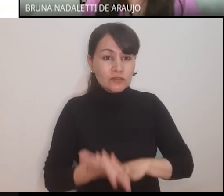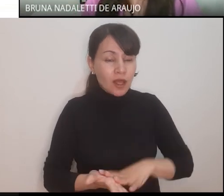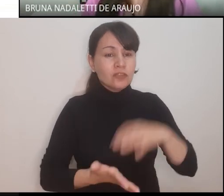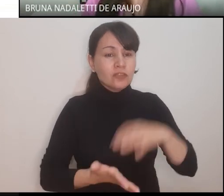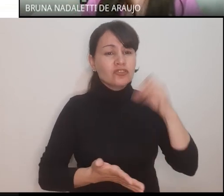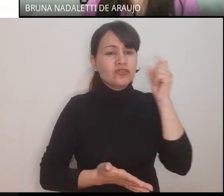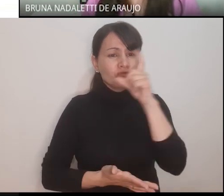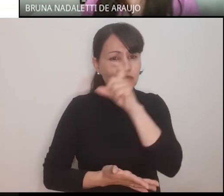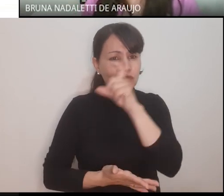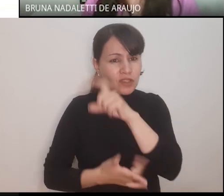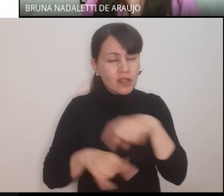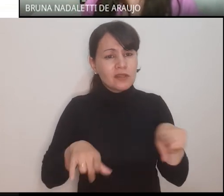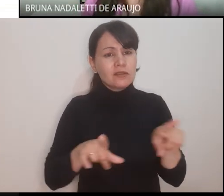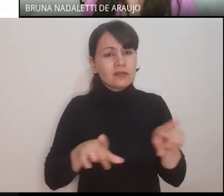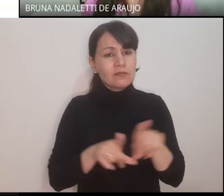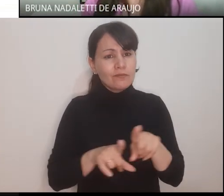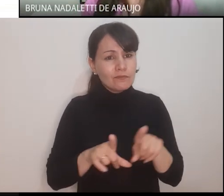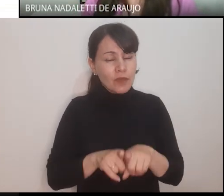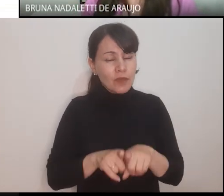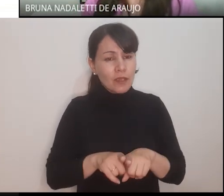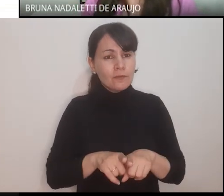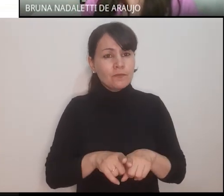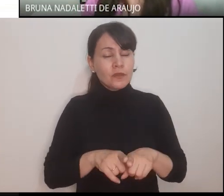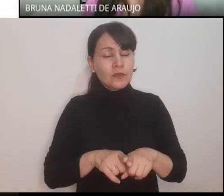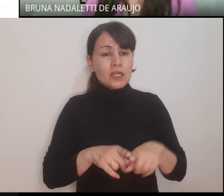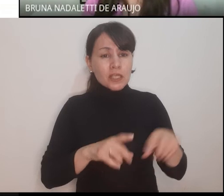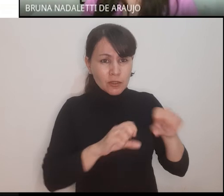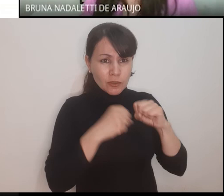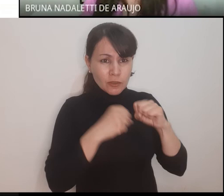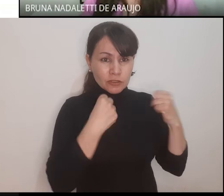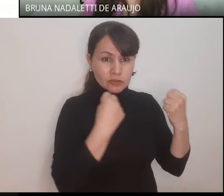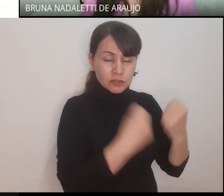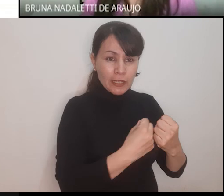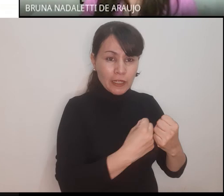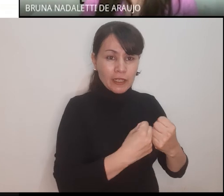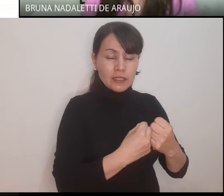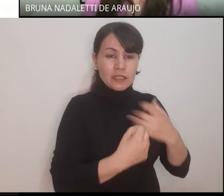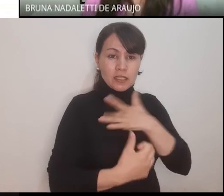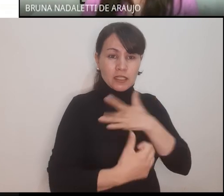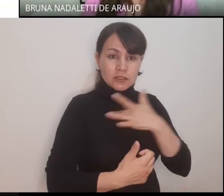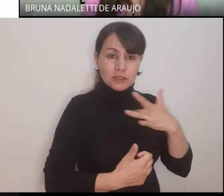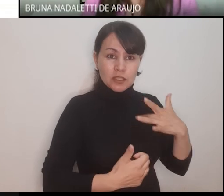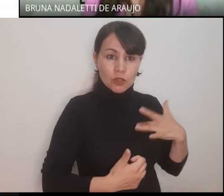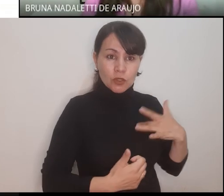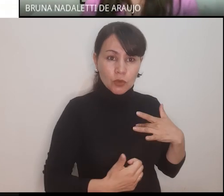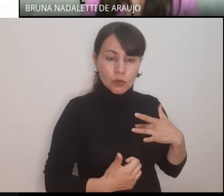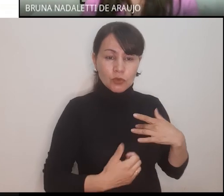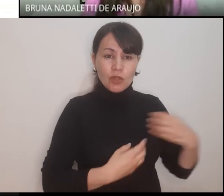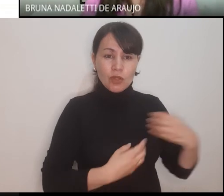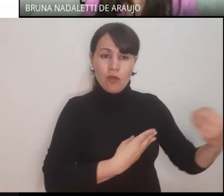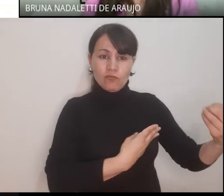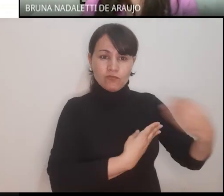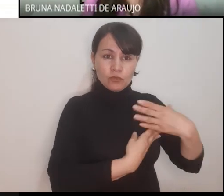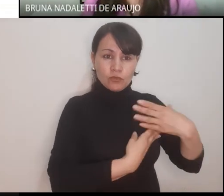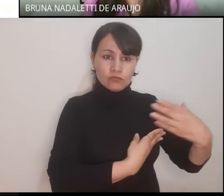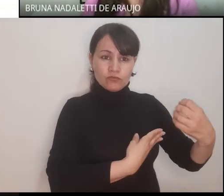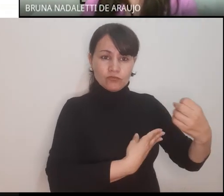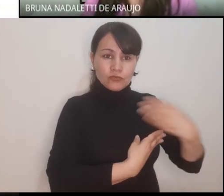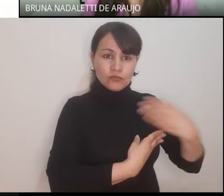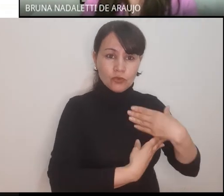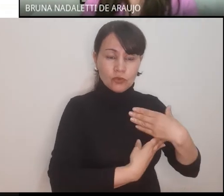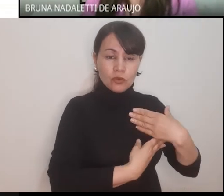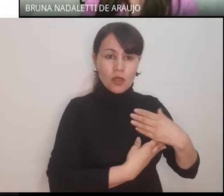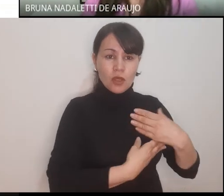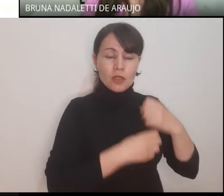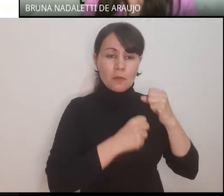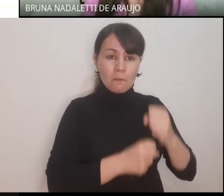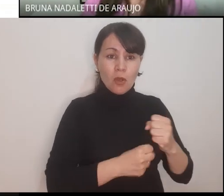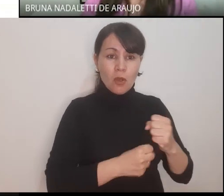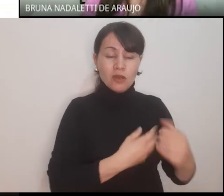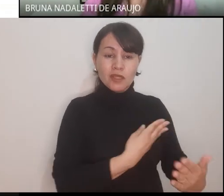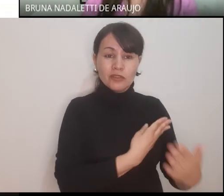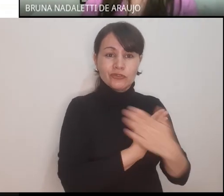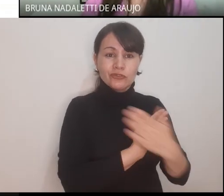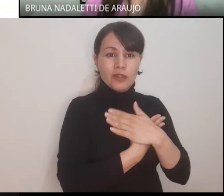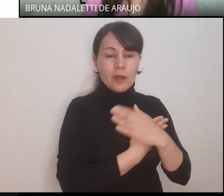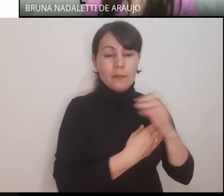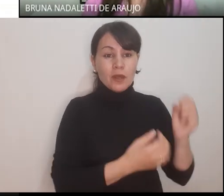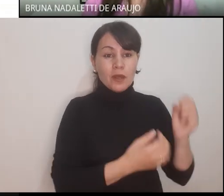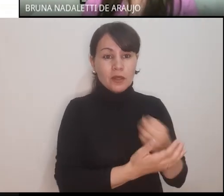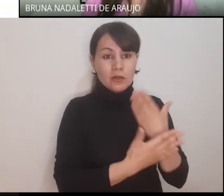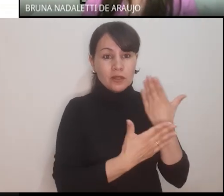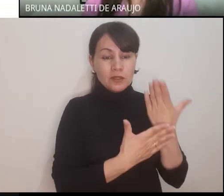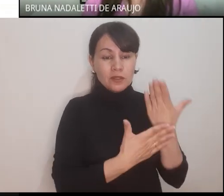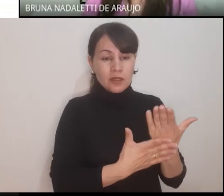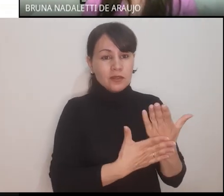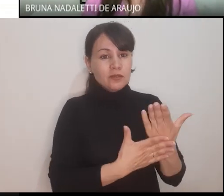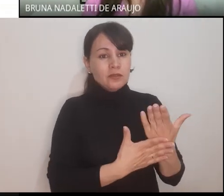complexas. E sendo a assistência à saúde exposta a vários fatores que podem contribuir para a ocorrência